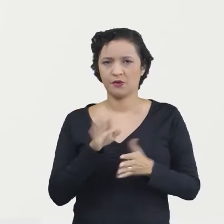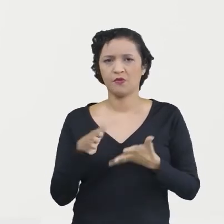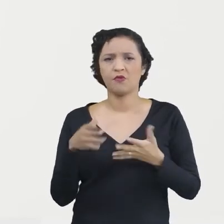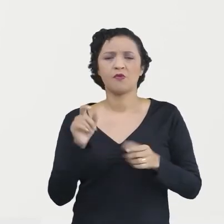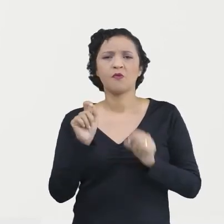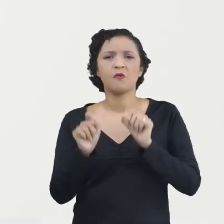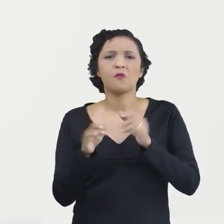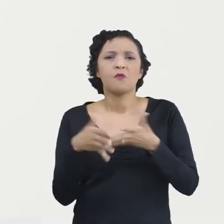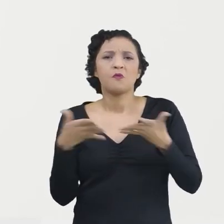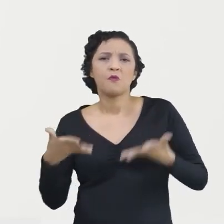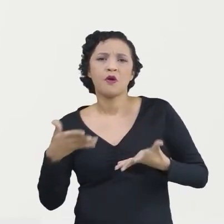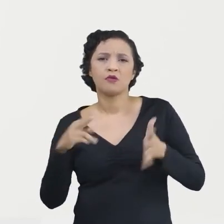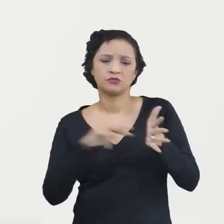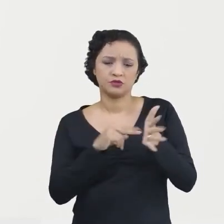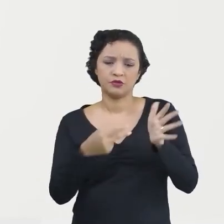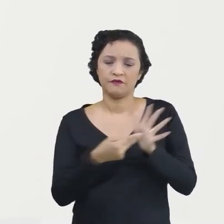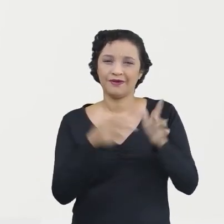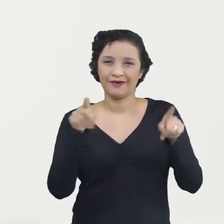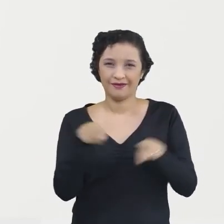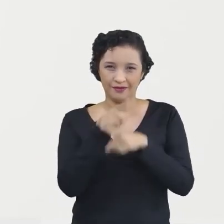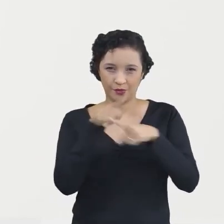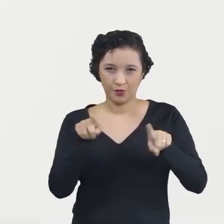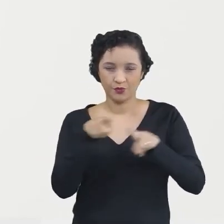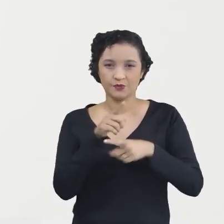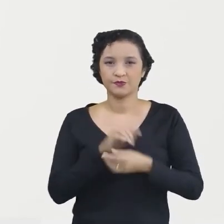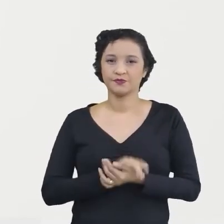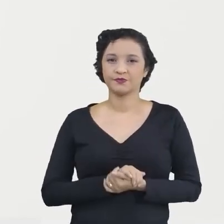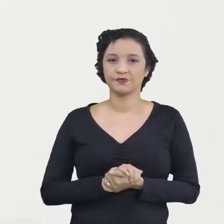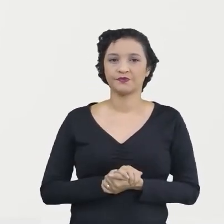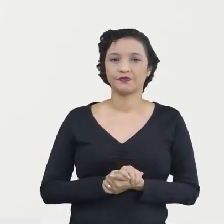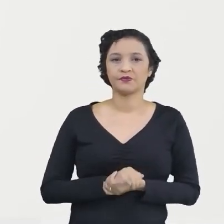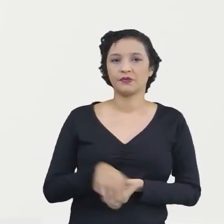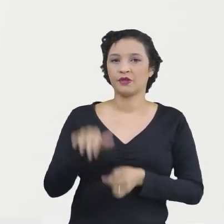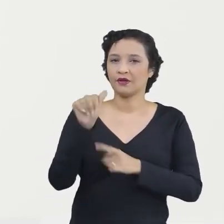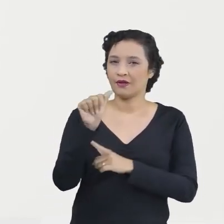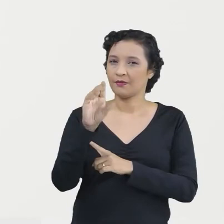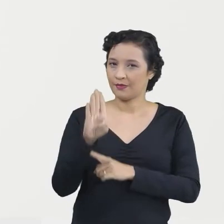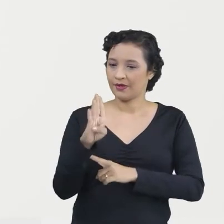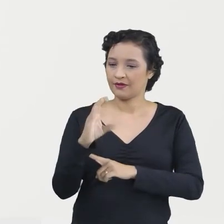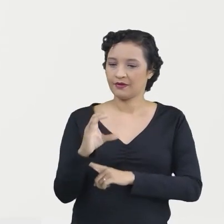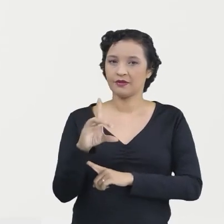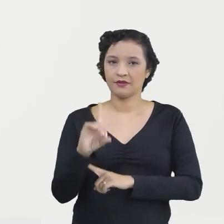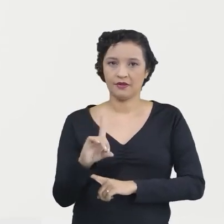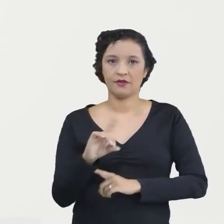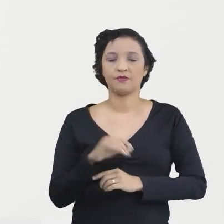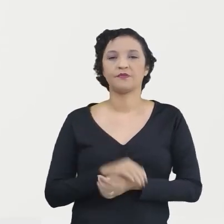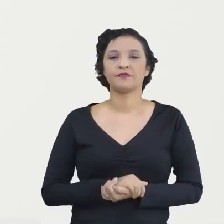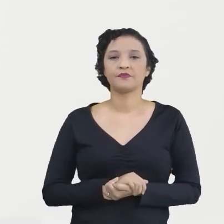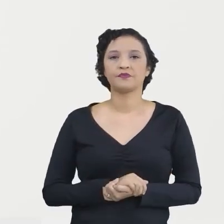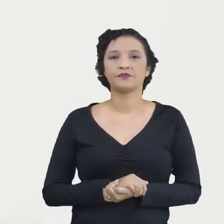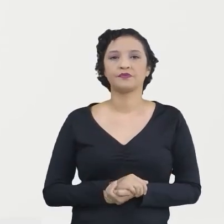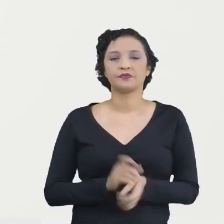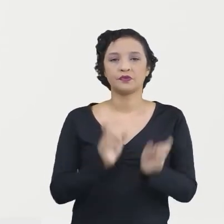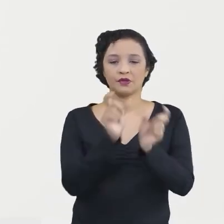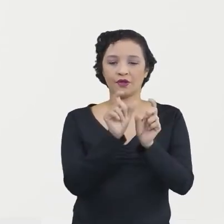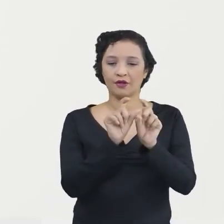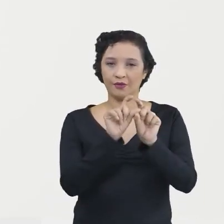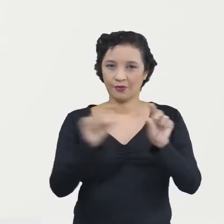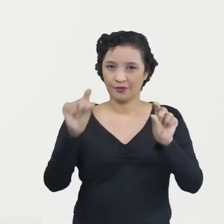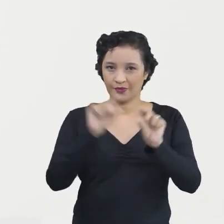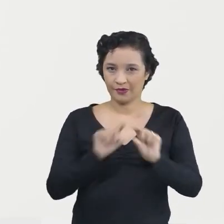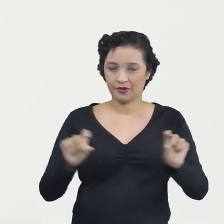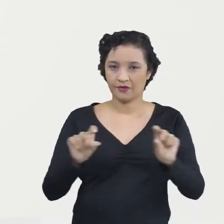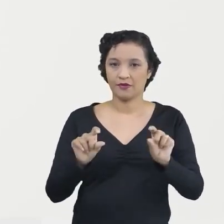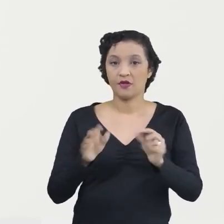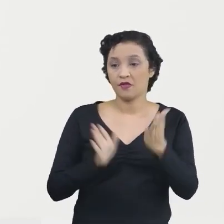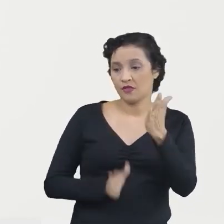transmitir. Aí a gente deu as opções, né? O verso é: lá se vai onça pintada, fugindo